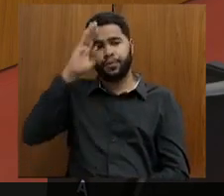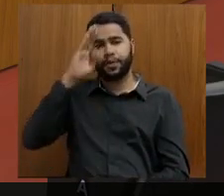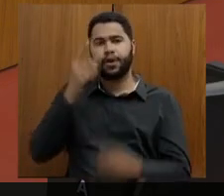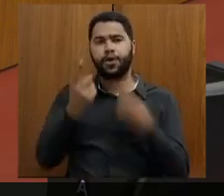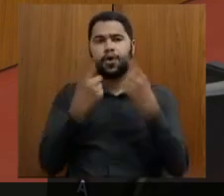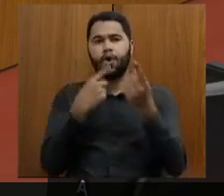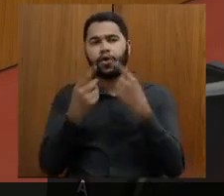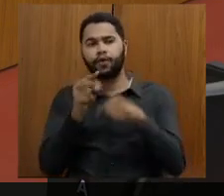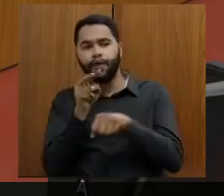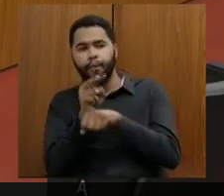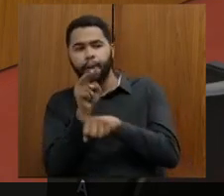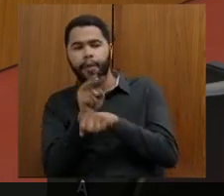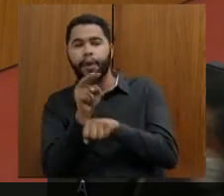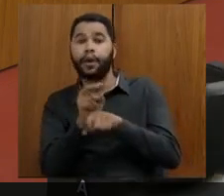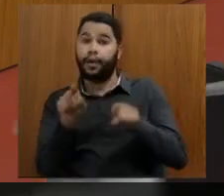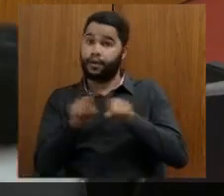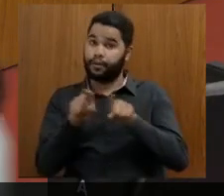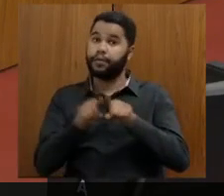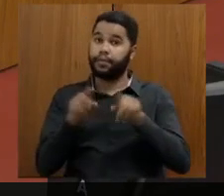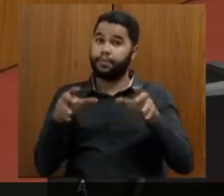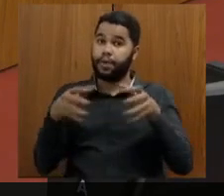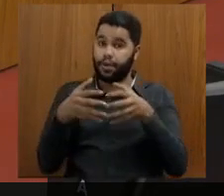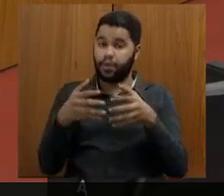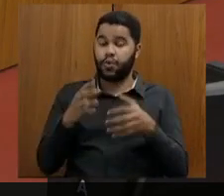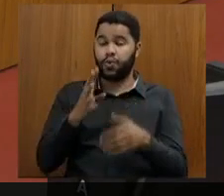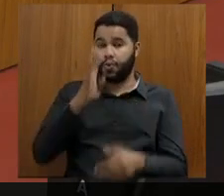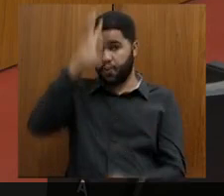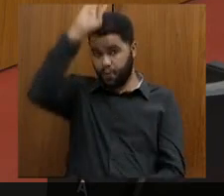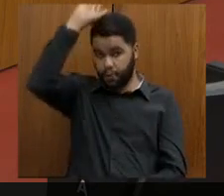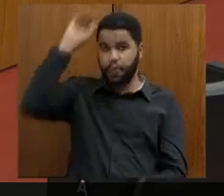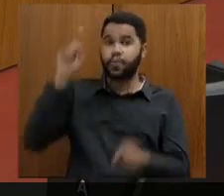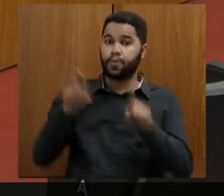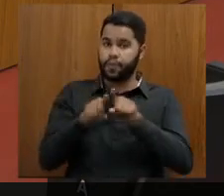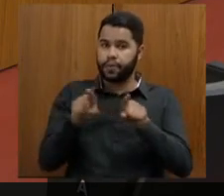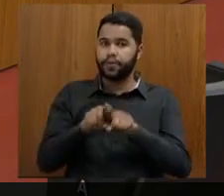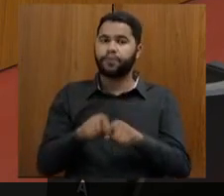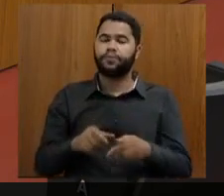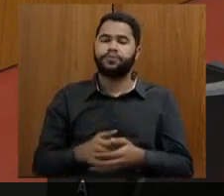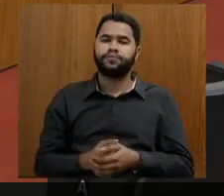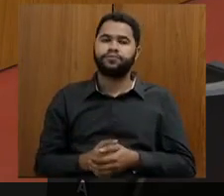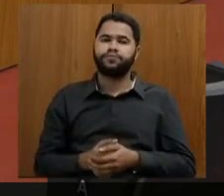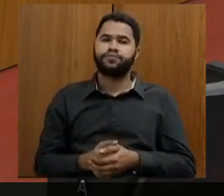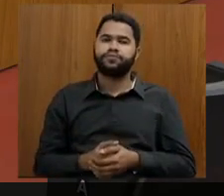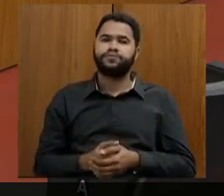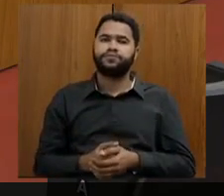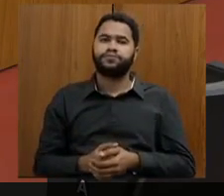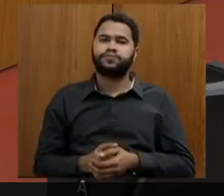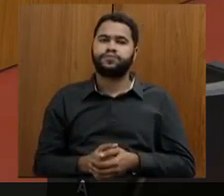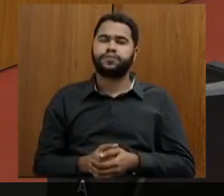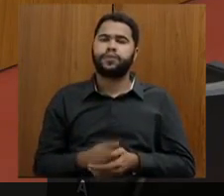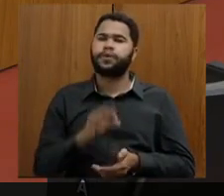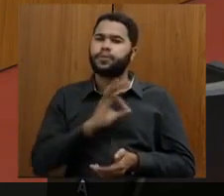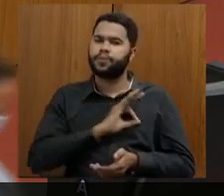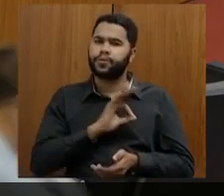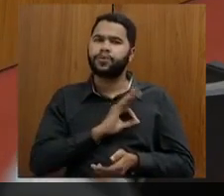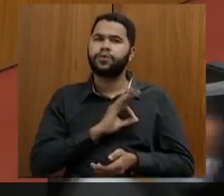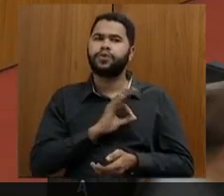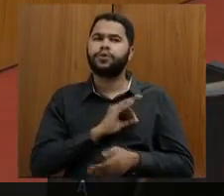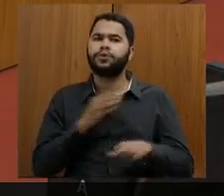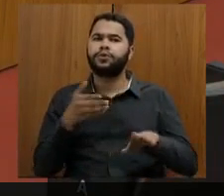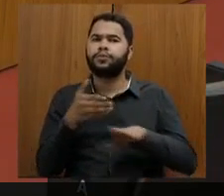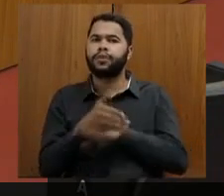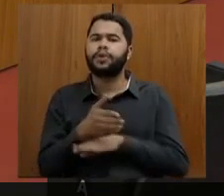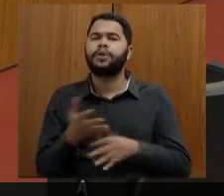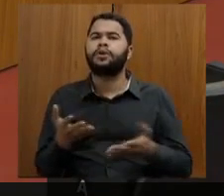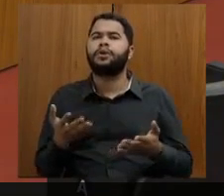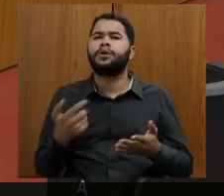nossas rodovias além dos Bombeiros desce para desencarcerar nos acidentes a polícia militar para lá